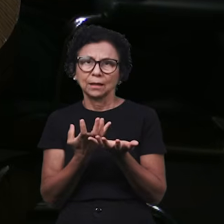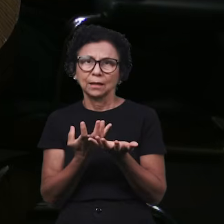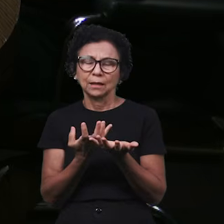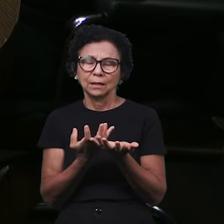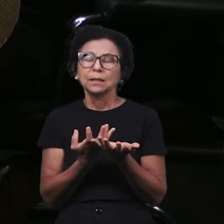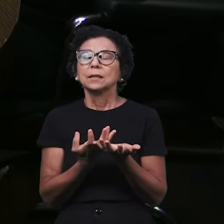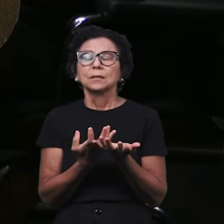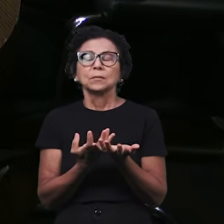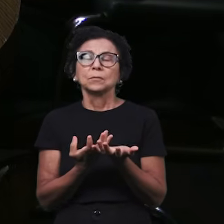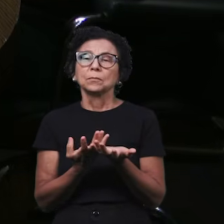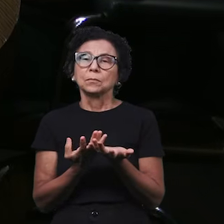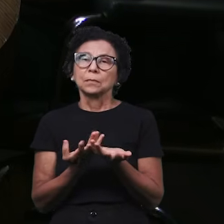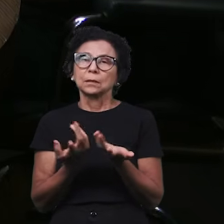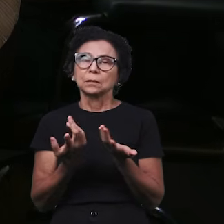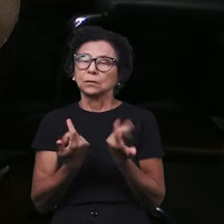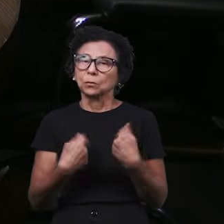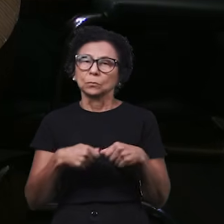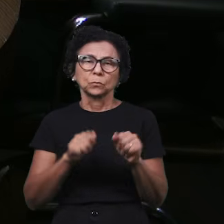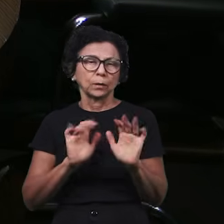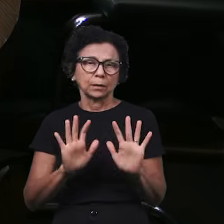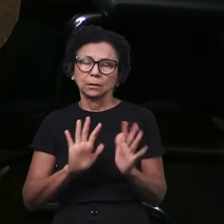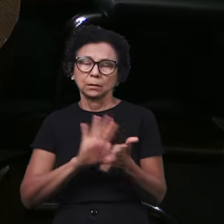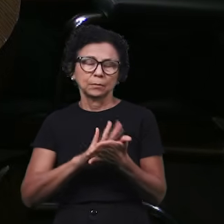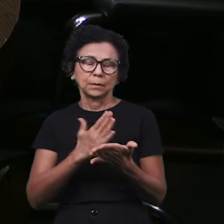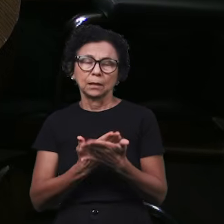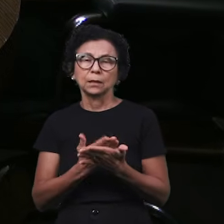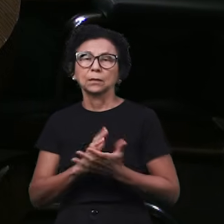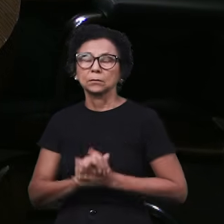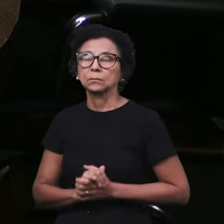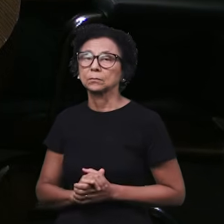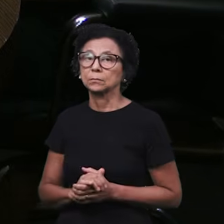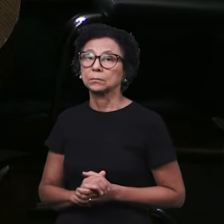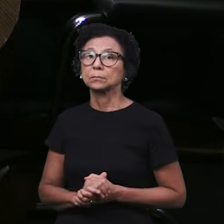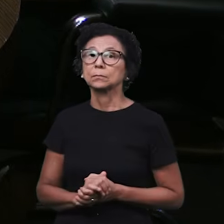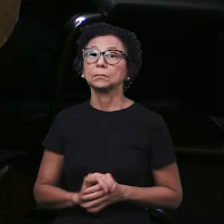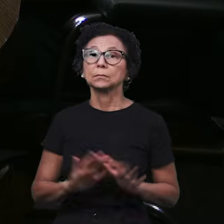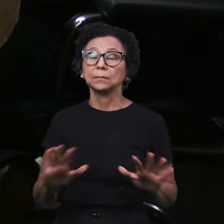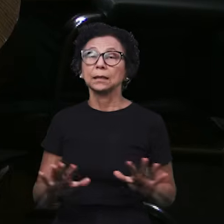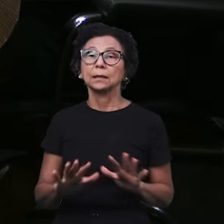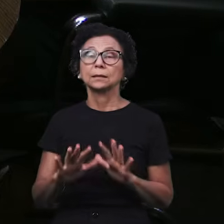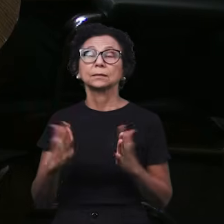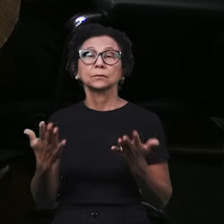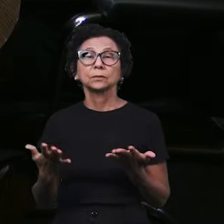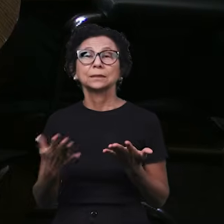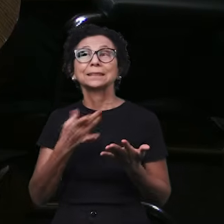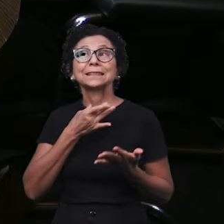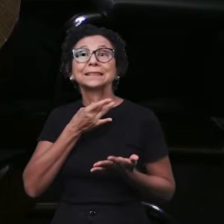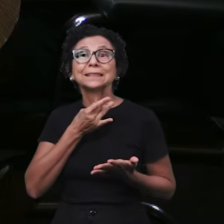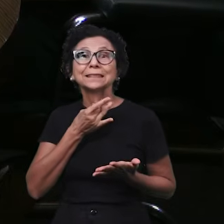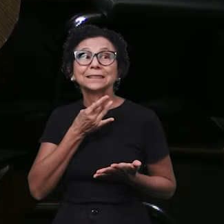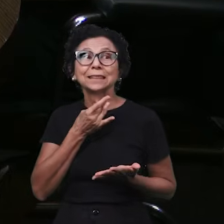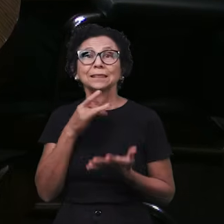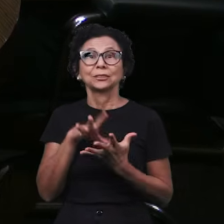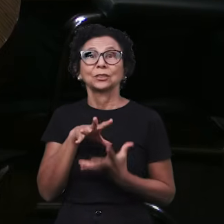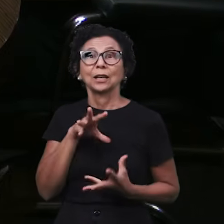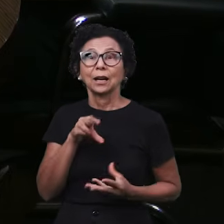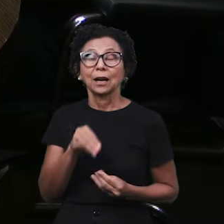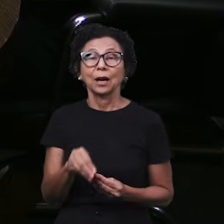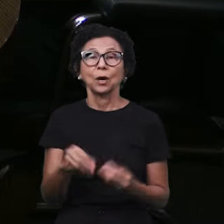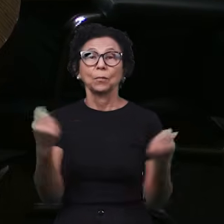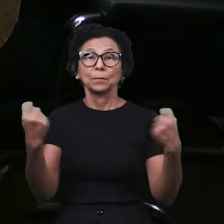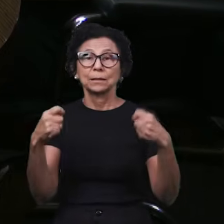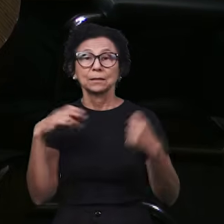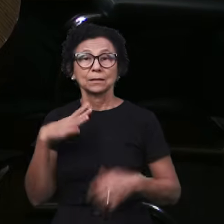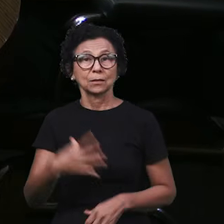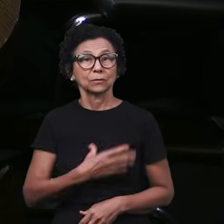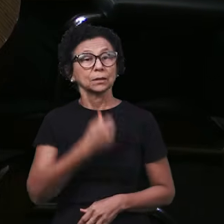você que precisa, você que estava lá descendendo, aquele que tinha sede, a alma que, né, estava precisando da salvação, sou eu também que dou